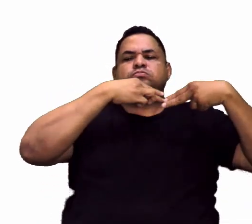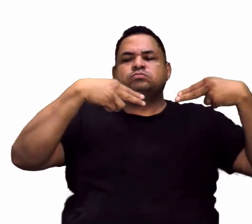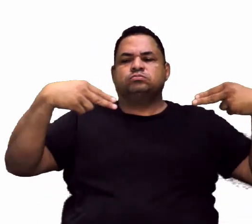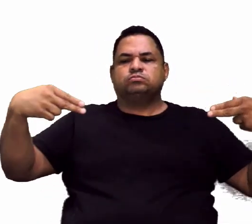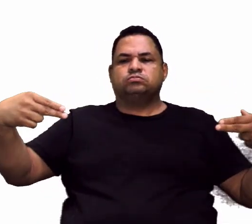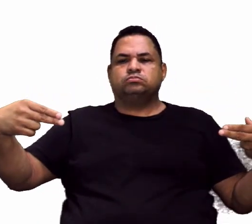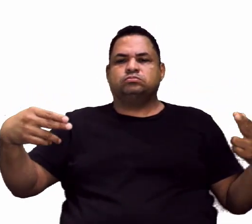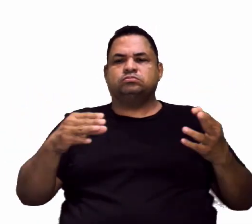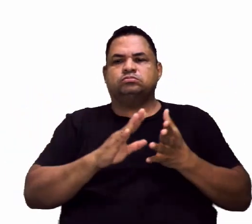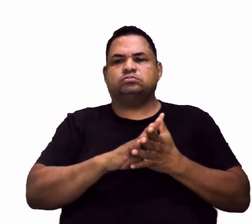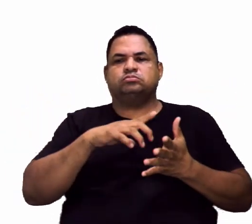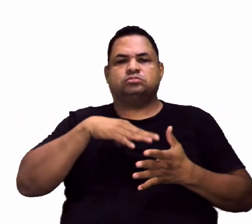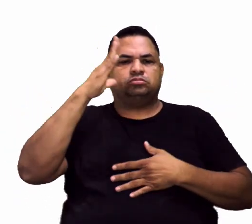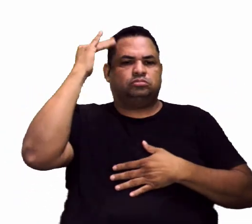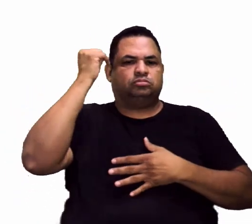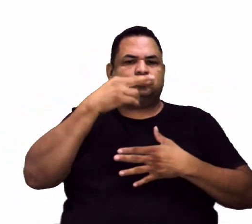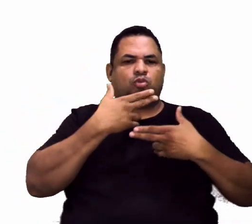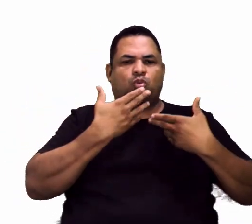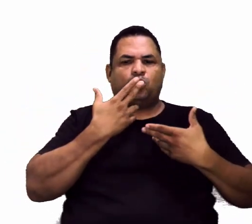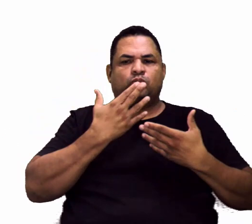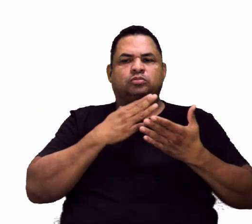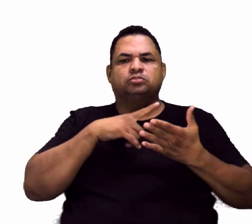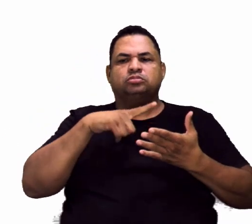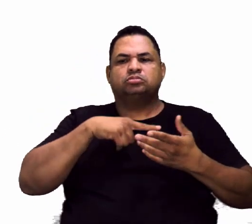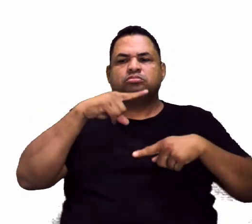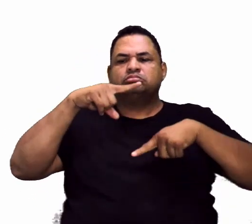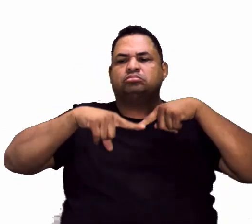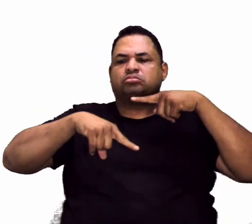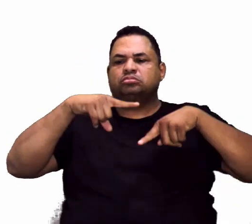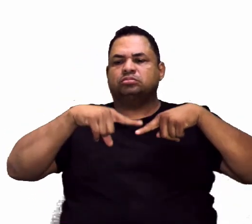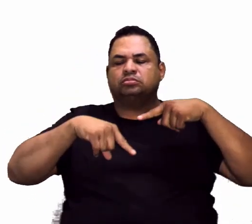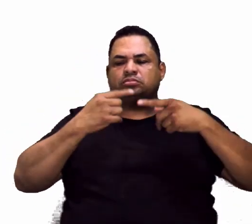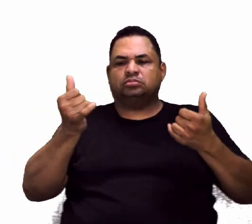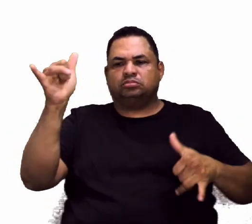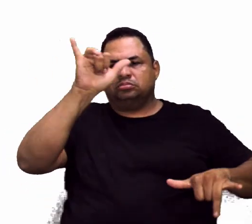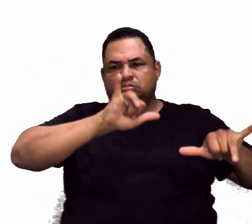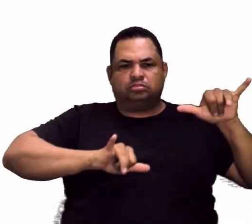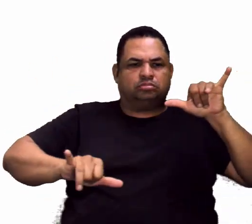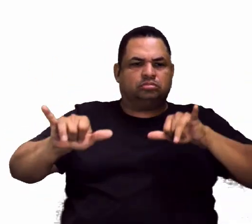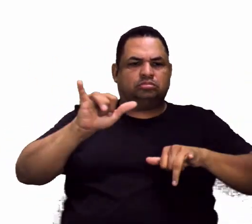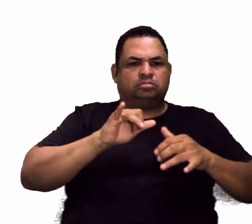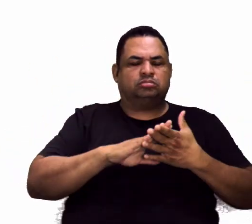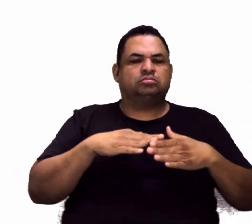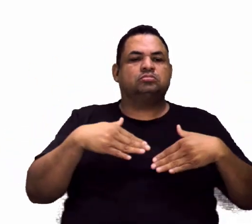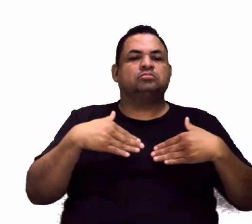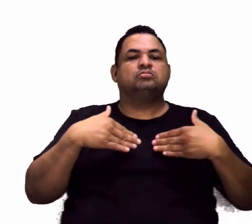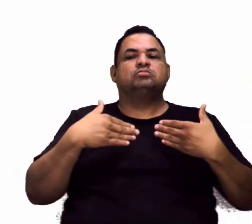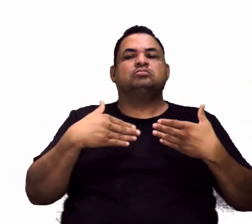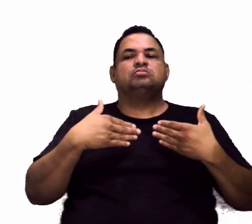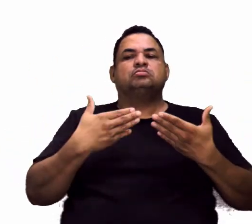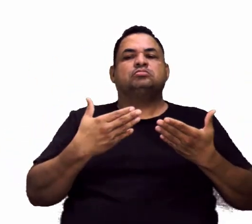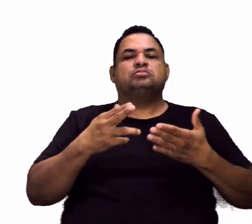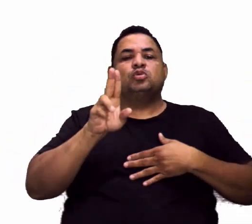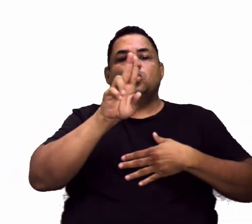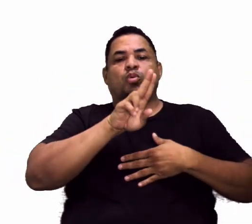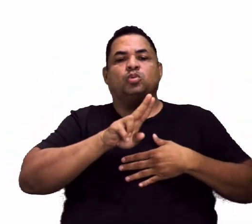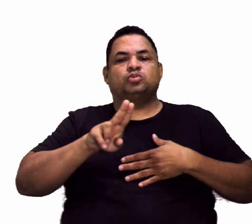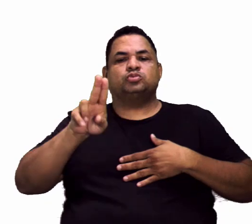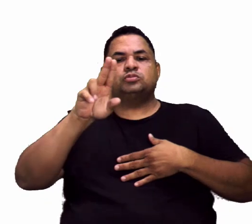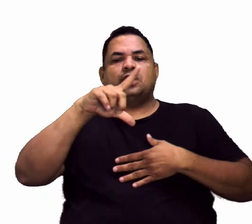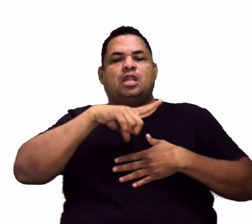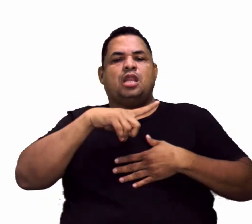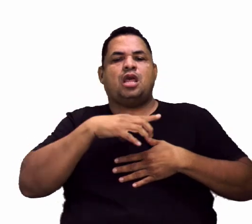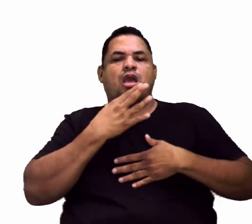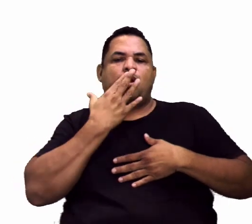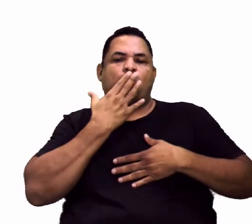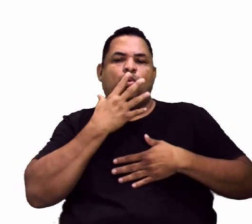fogos devem-se à presença de certos elementos químicos, não é isso mesmo? Um dos mais usados